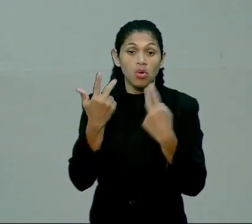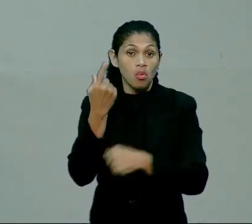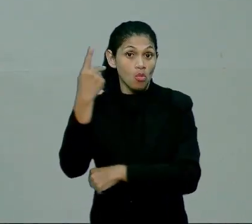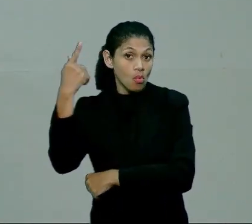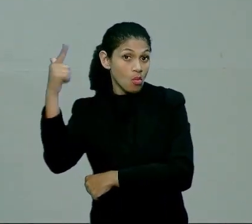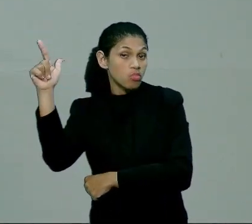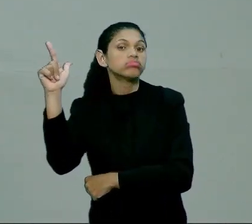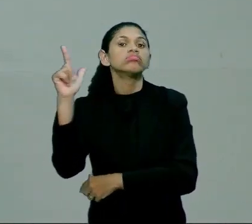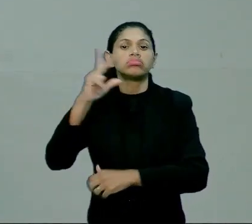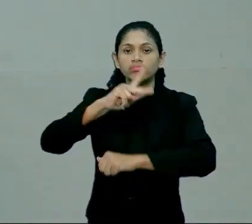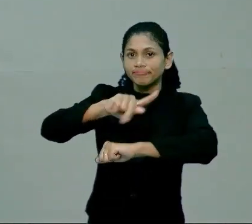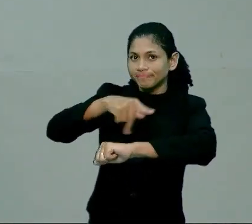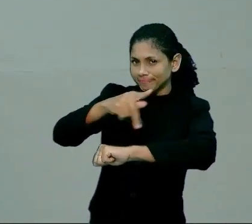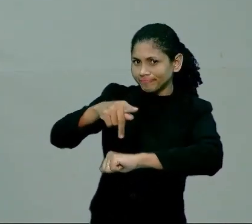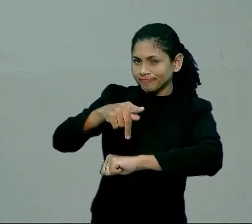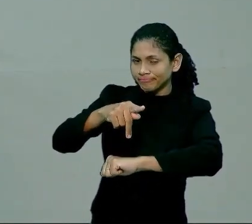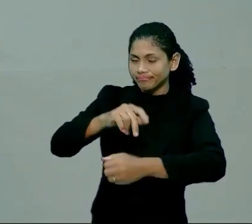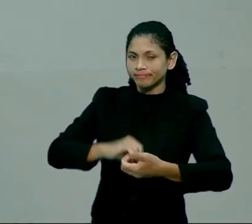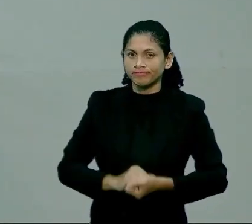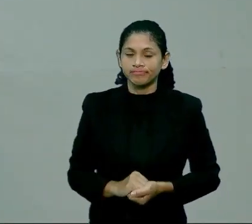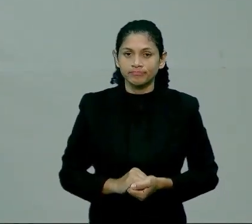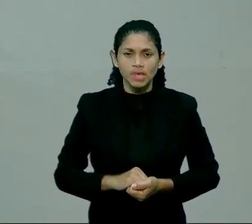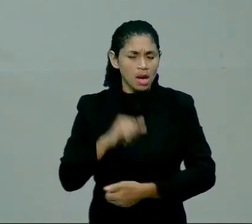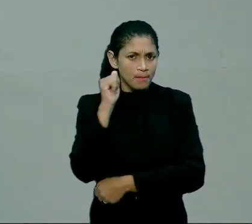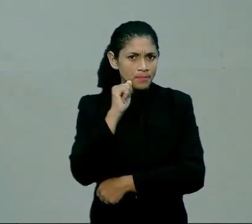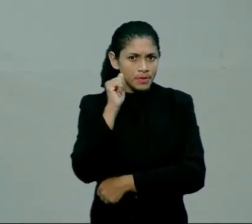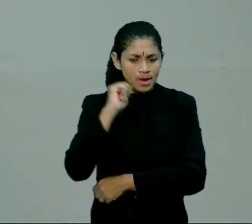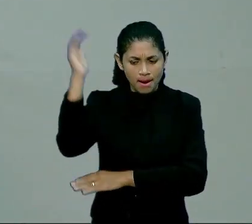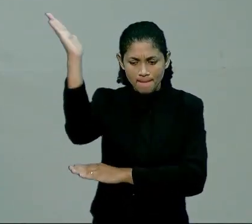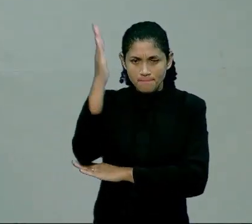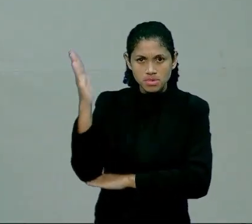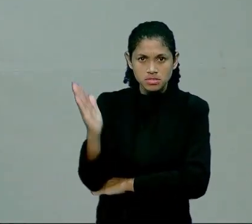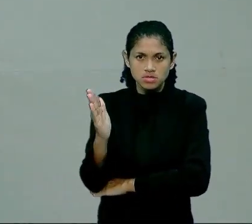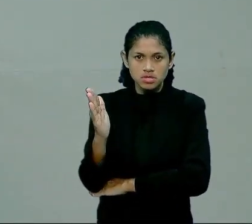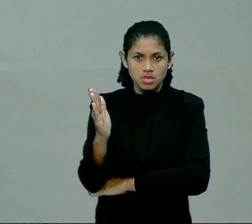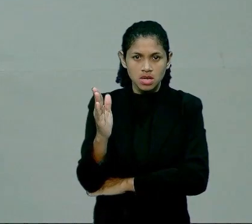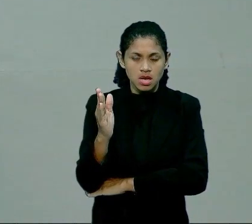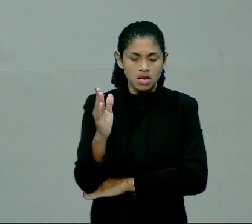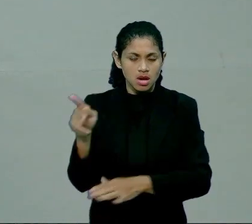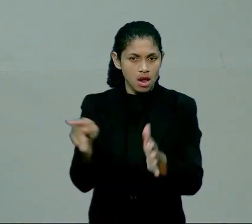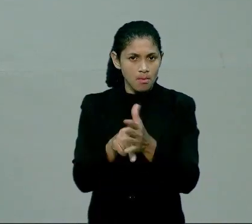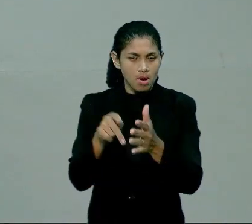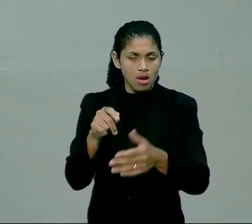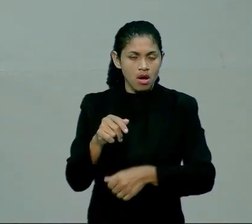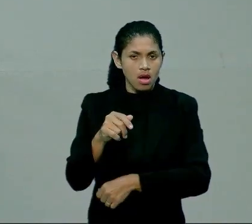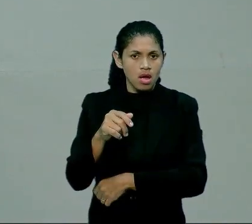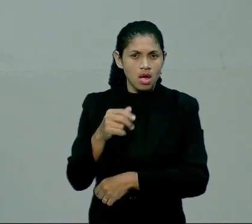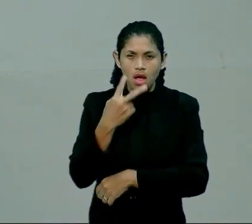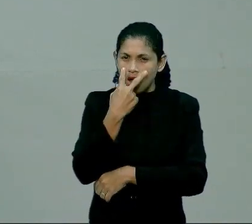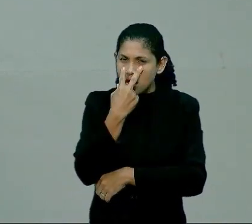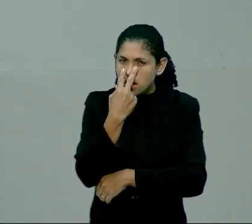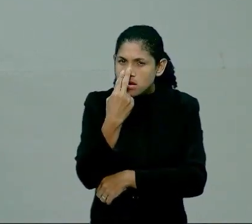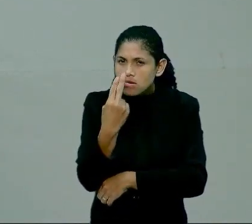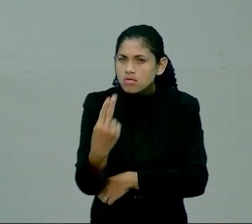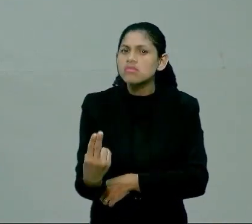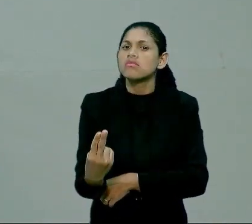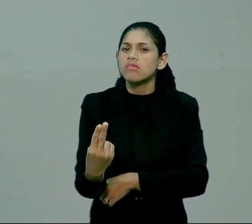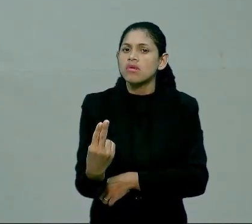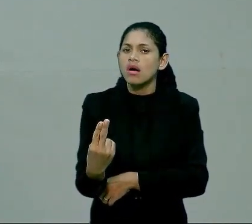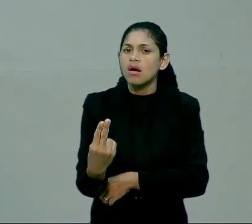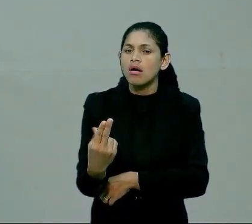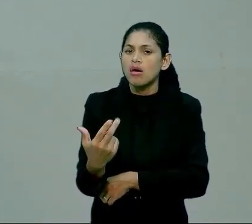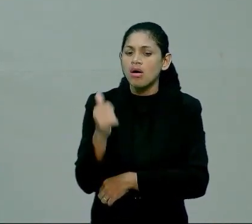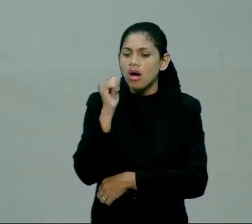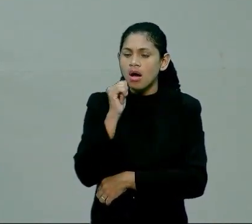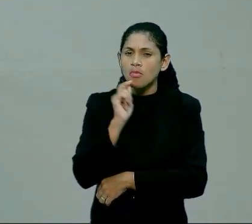A mulher brasileira é igual à mulher americana, igual à mulher europeia, asiática? Vejam que não existe